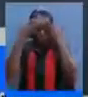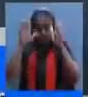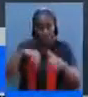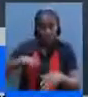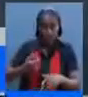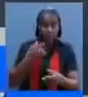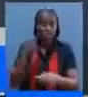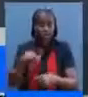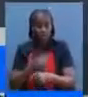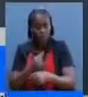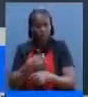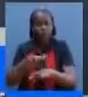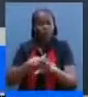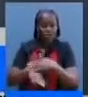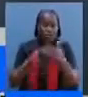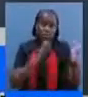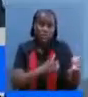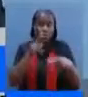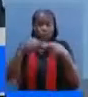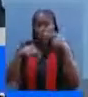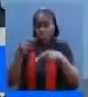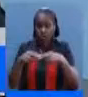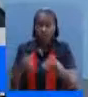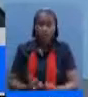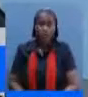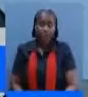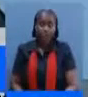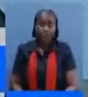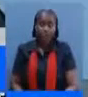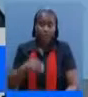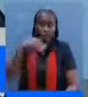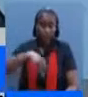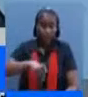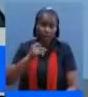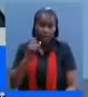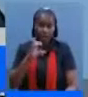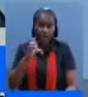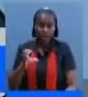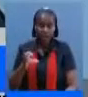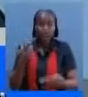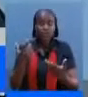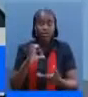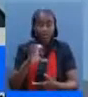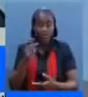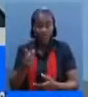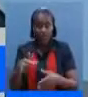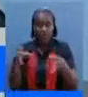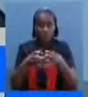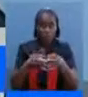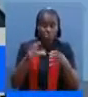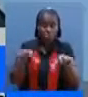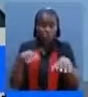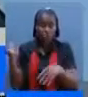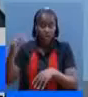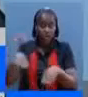e desempenhar o papel de fazer uma oposição construtiva. O PAICV, através do seu grupo parlamentar, deu entrada no Parlamento no